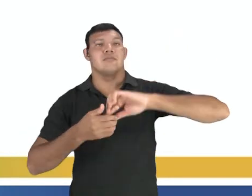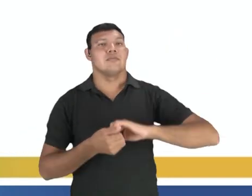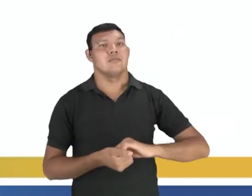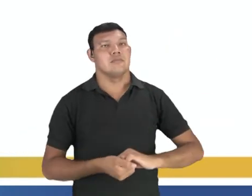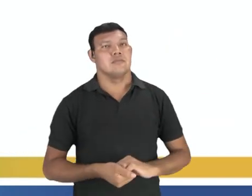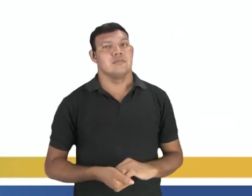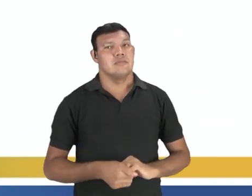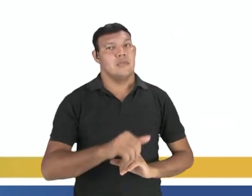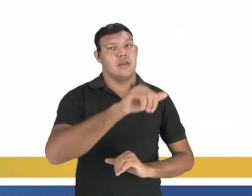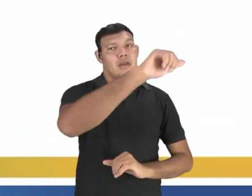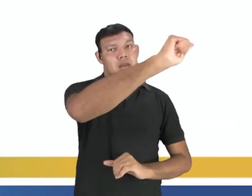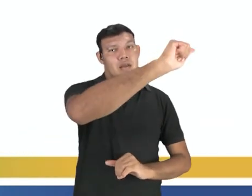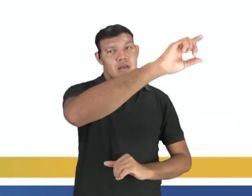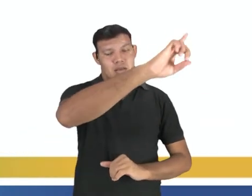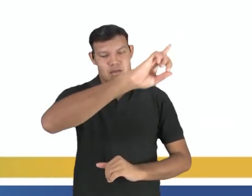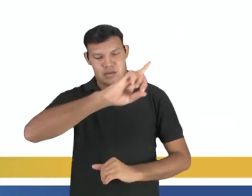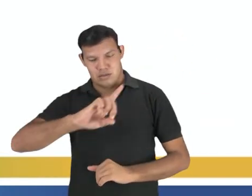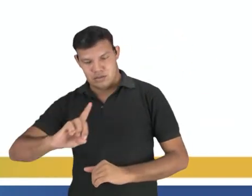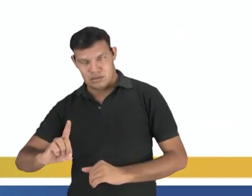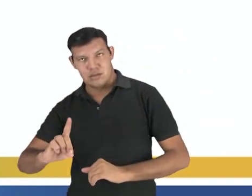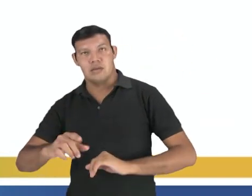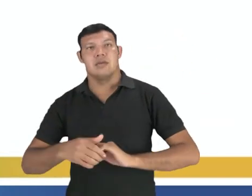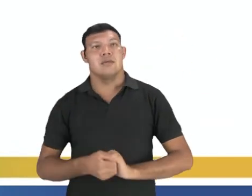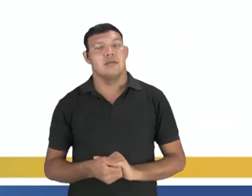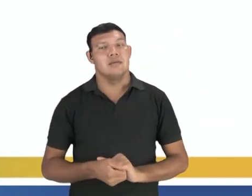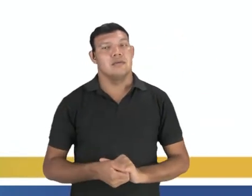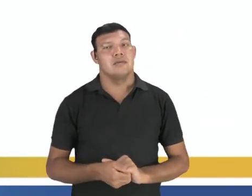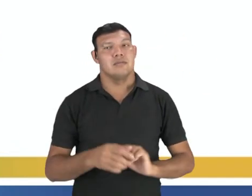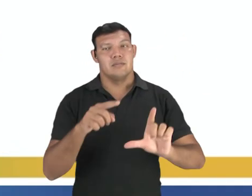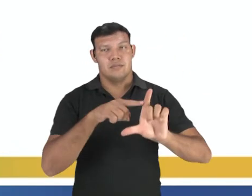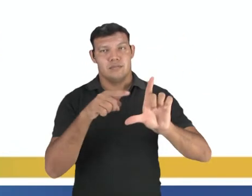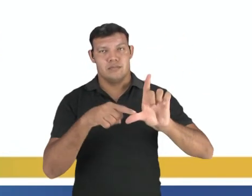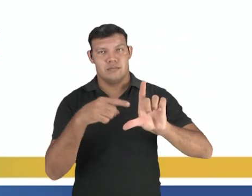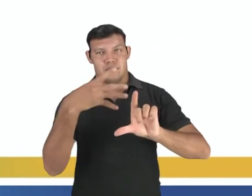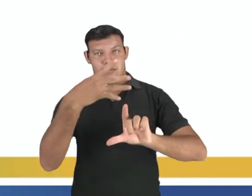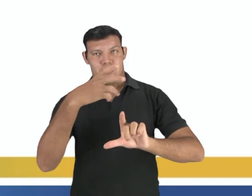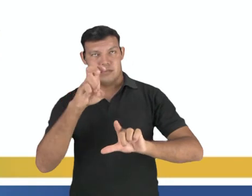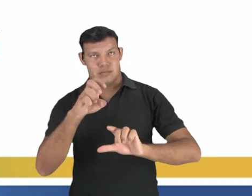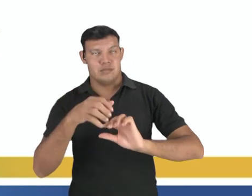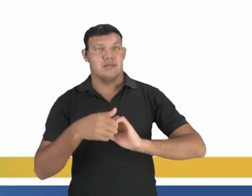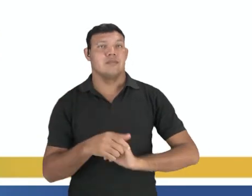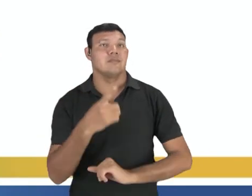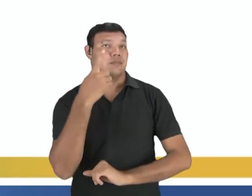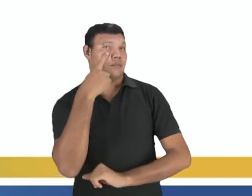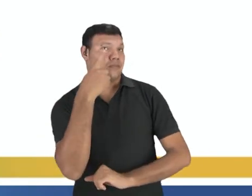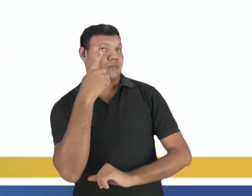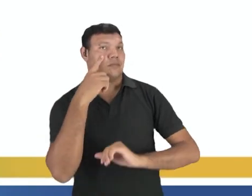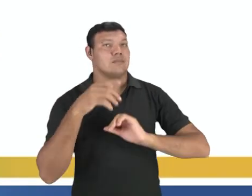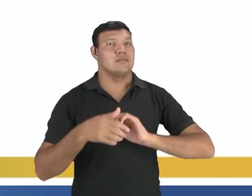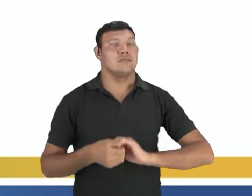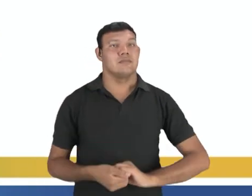A a D, com dois ângulos de 45. Então, vamos lá.